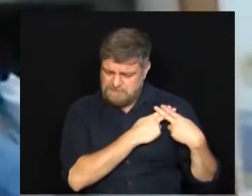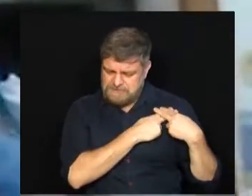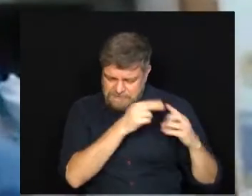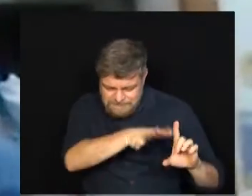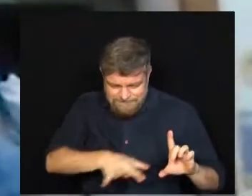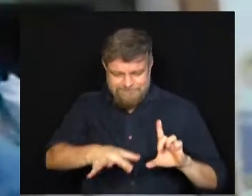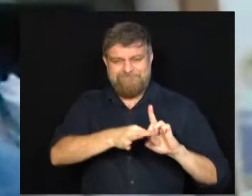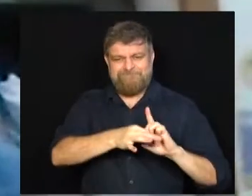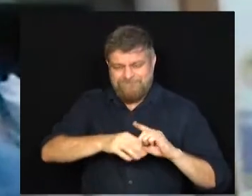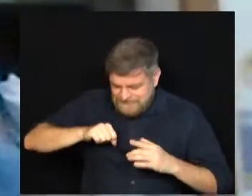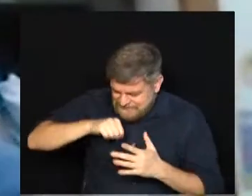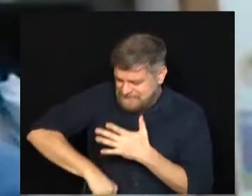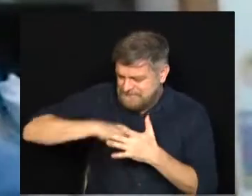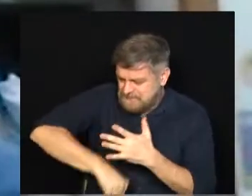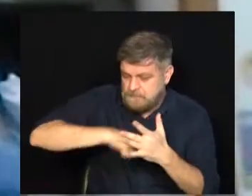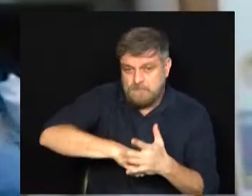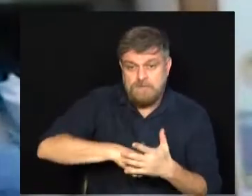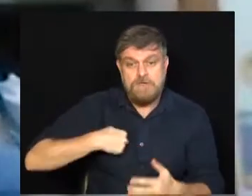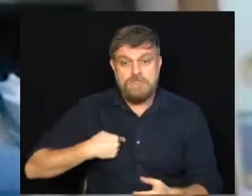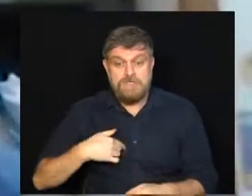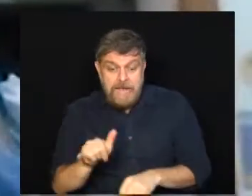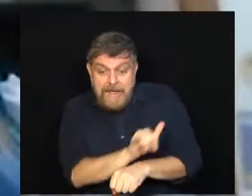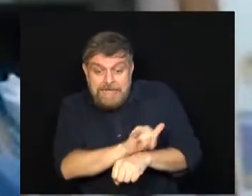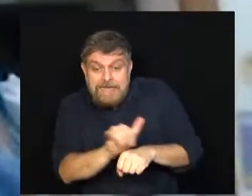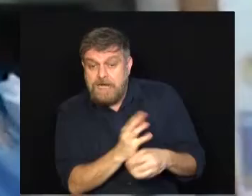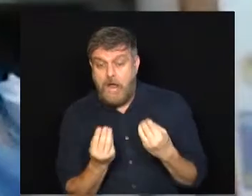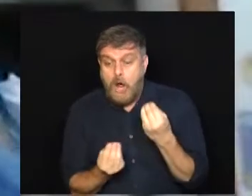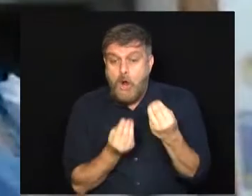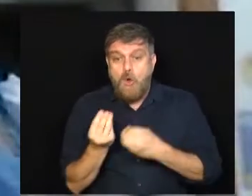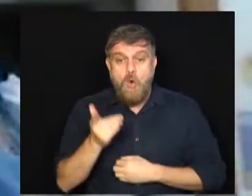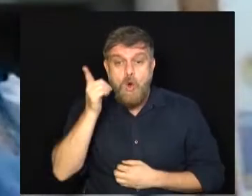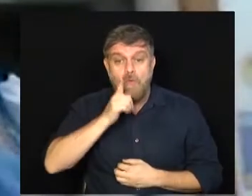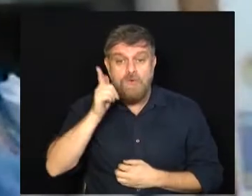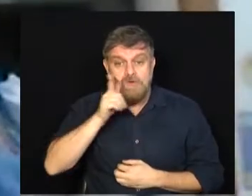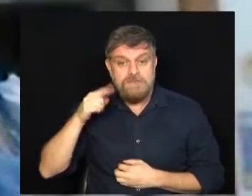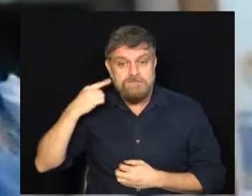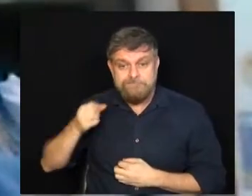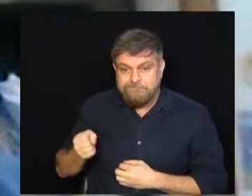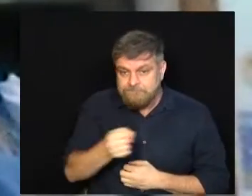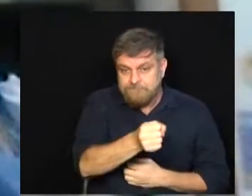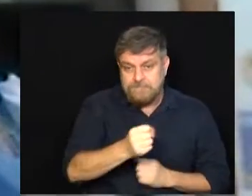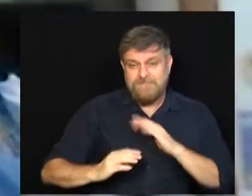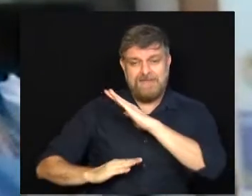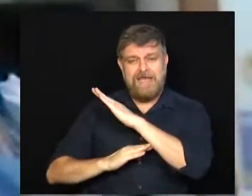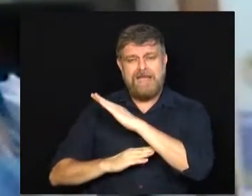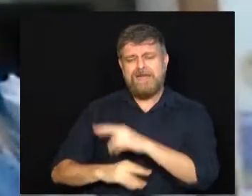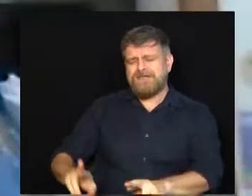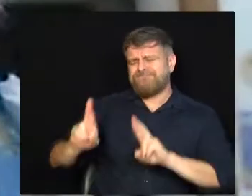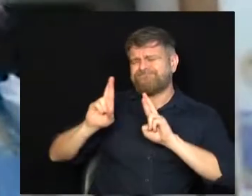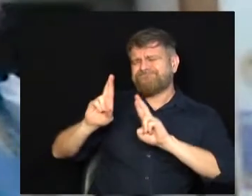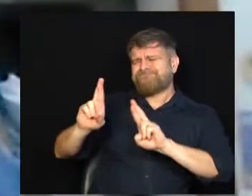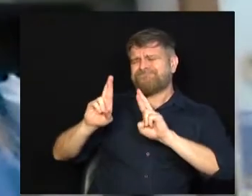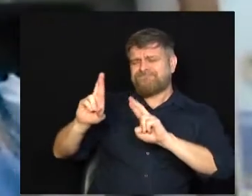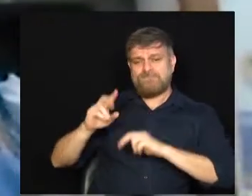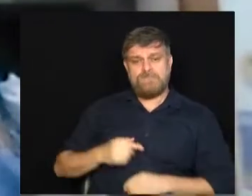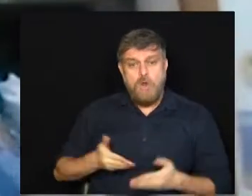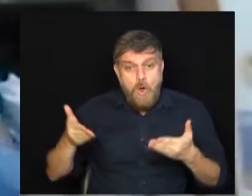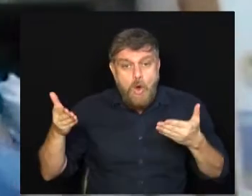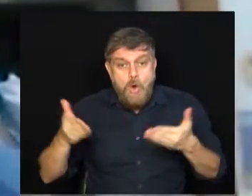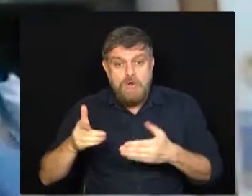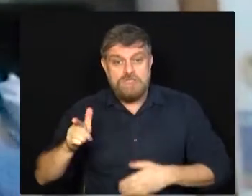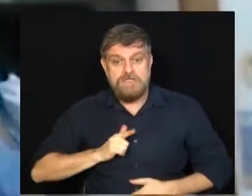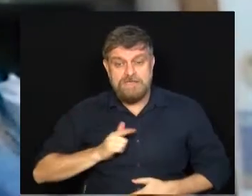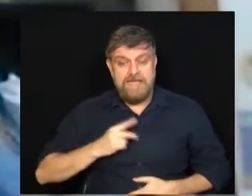nossa luta, e acho que a gente tem que buscar um canal, né, em relação a isso. E acho que em relação à Câmara, eu espero, né, nós temos hoje um